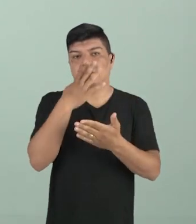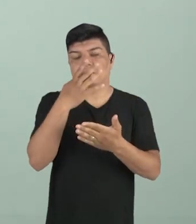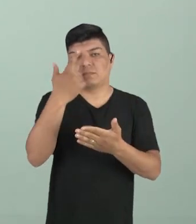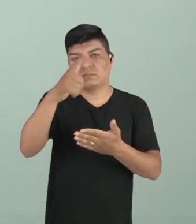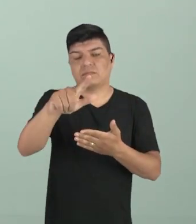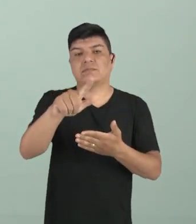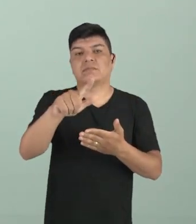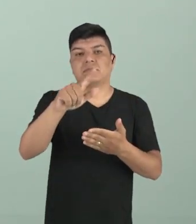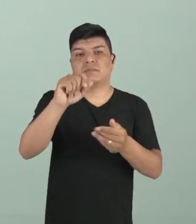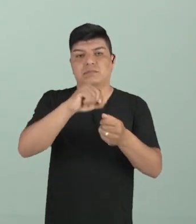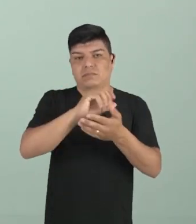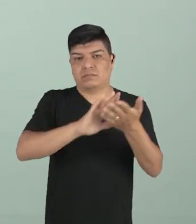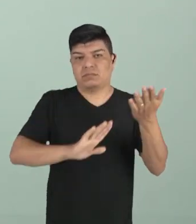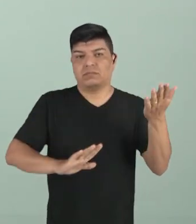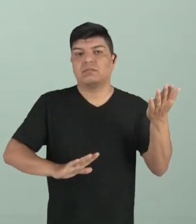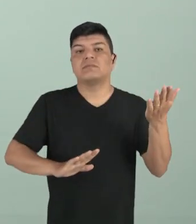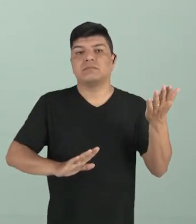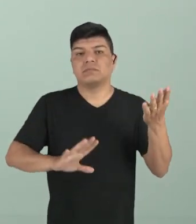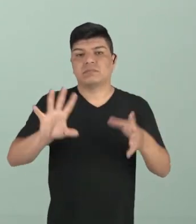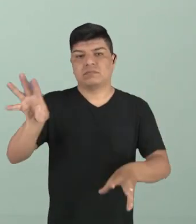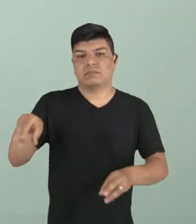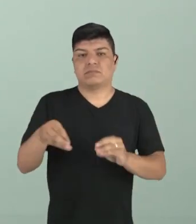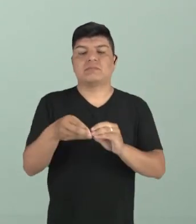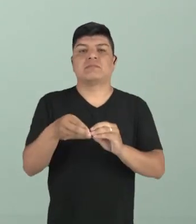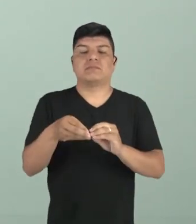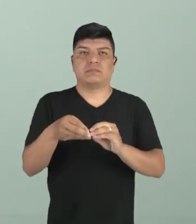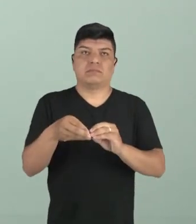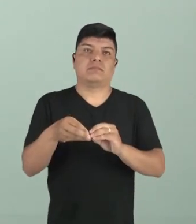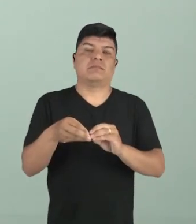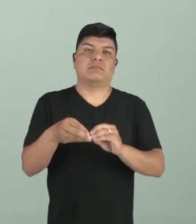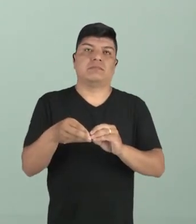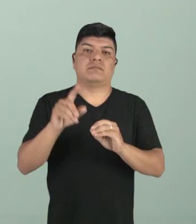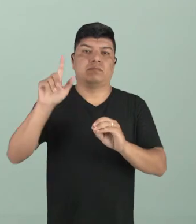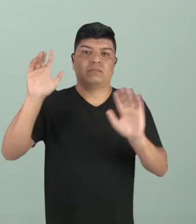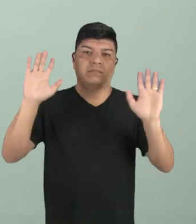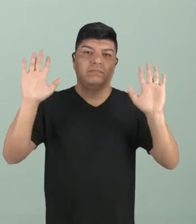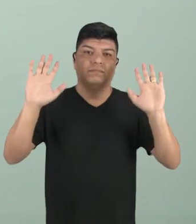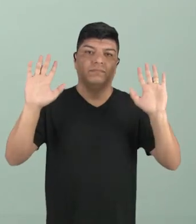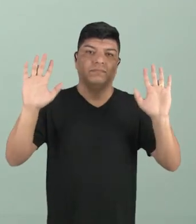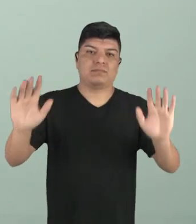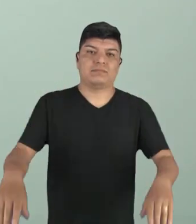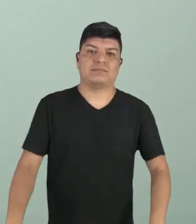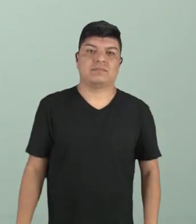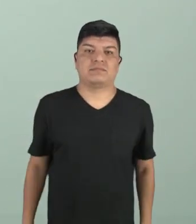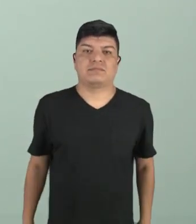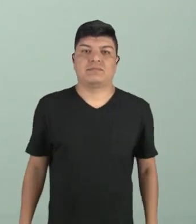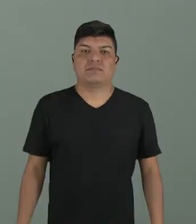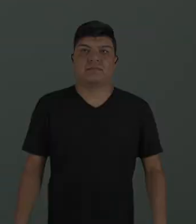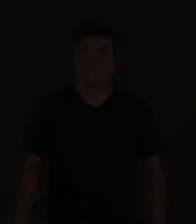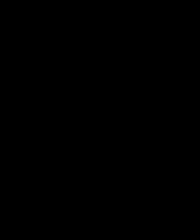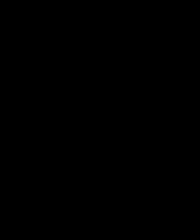também de fazer os exercícios, né, complementares. E hasta luego!